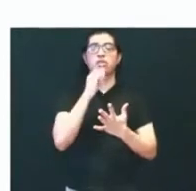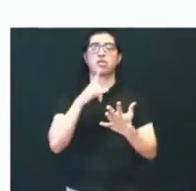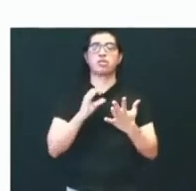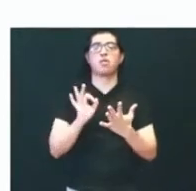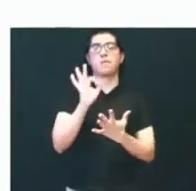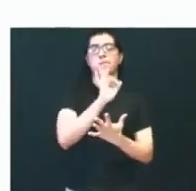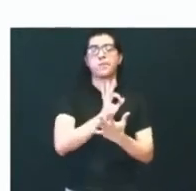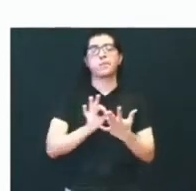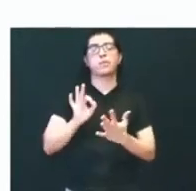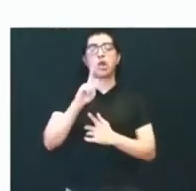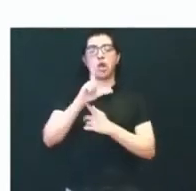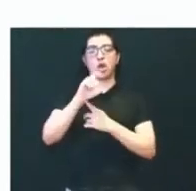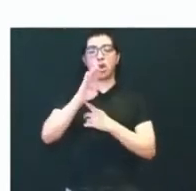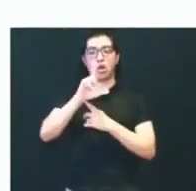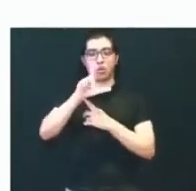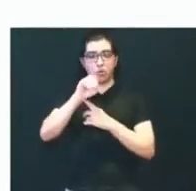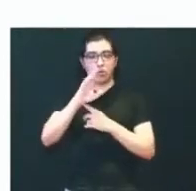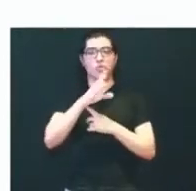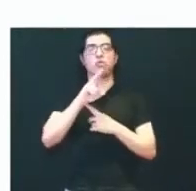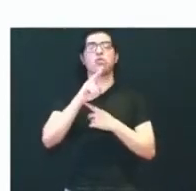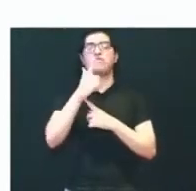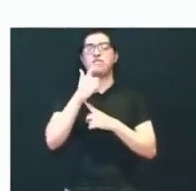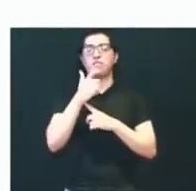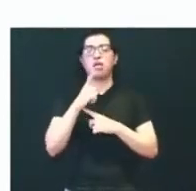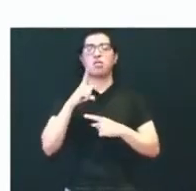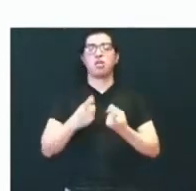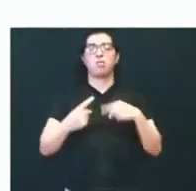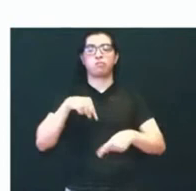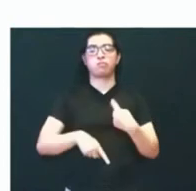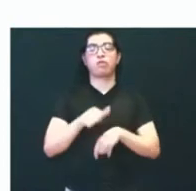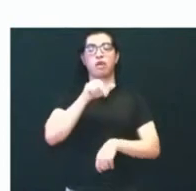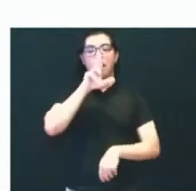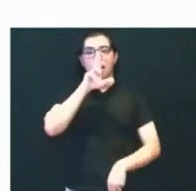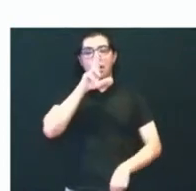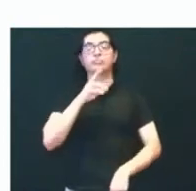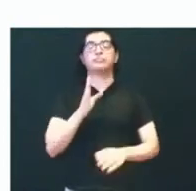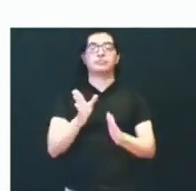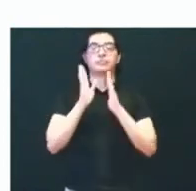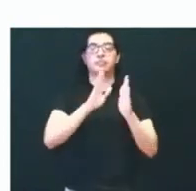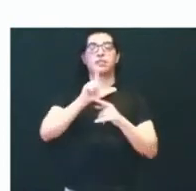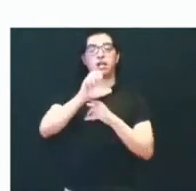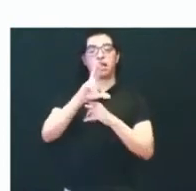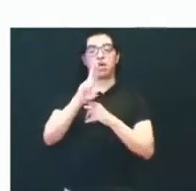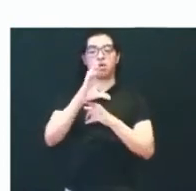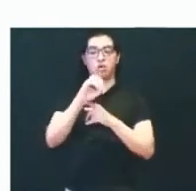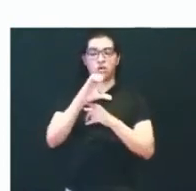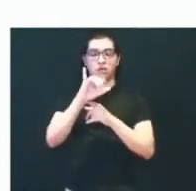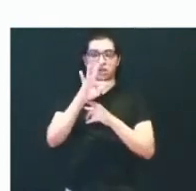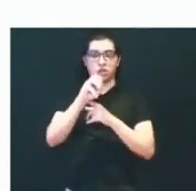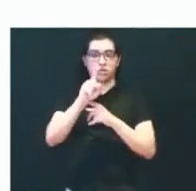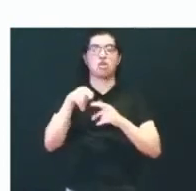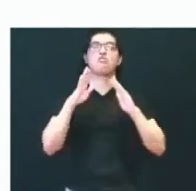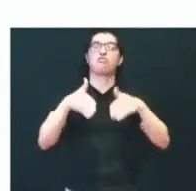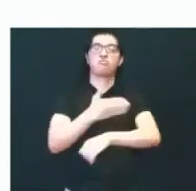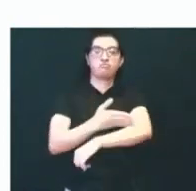que são aquelas células que transportam o oxigênio. Nós temos os leucócitos, os glóbulos brancos, que são as células do